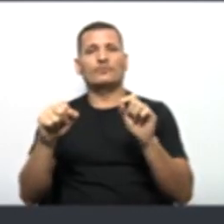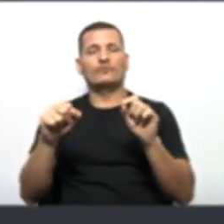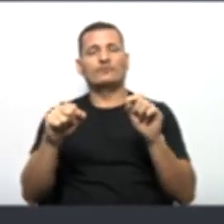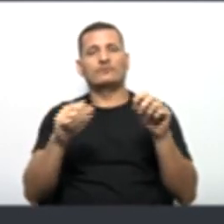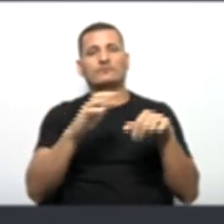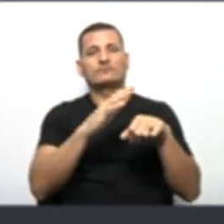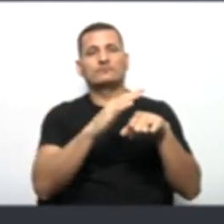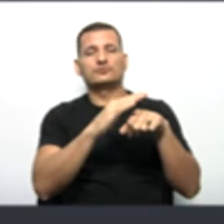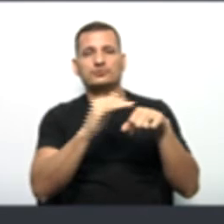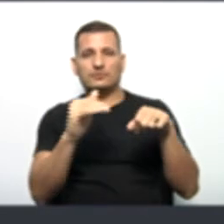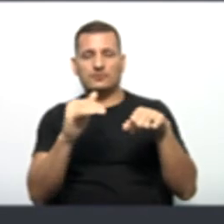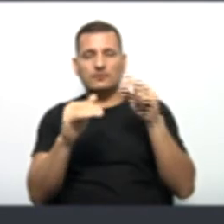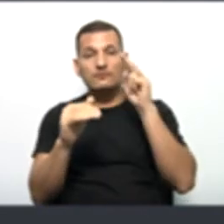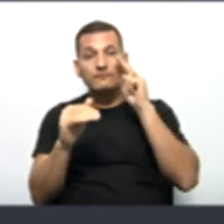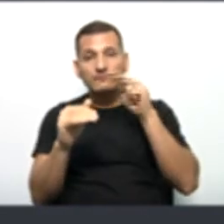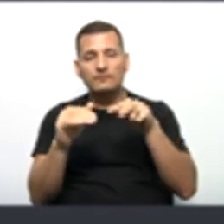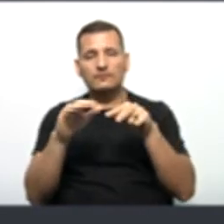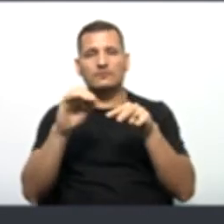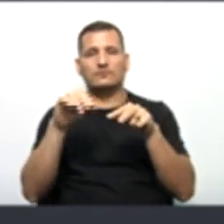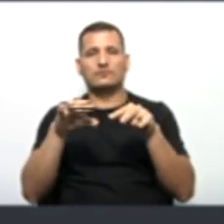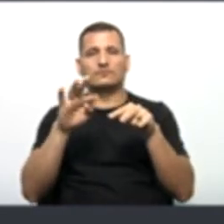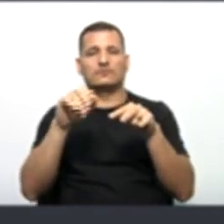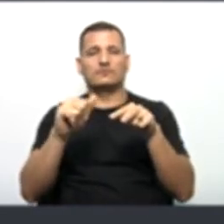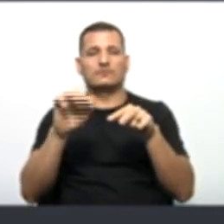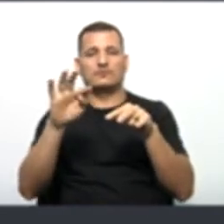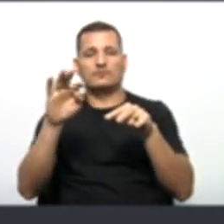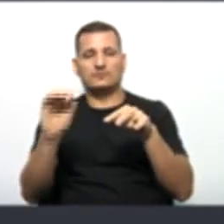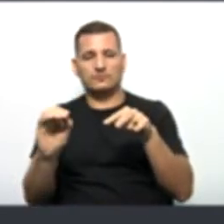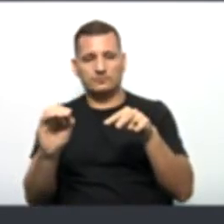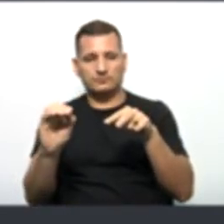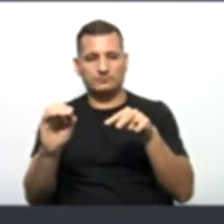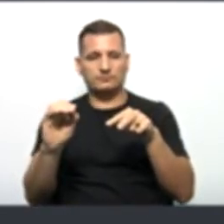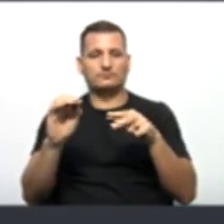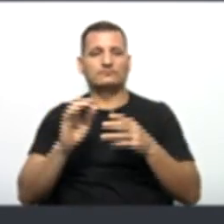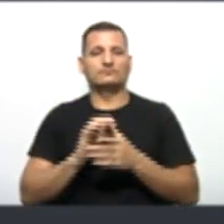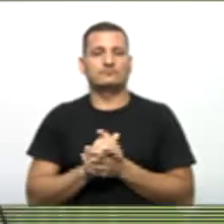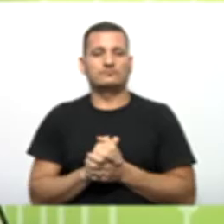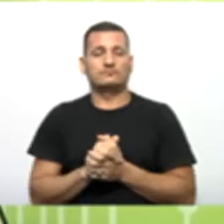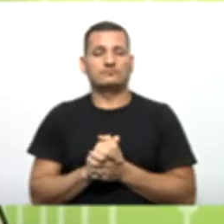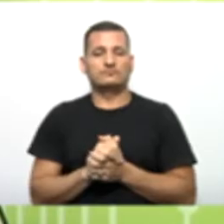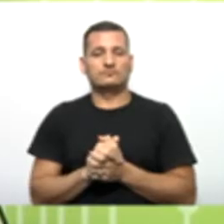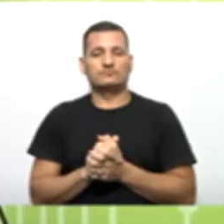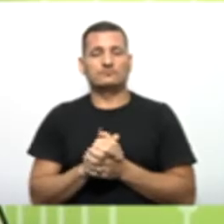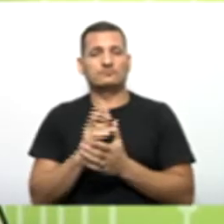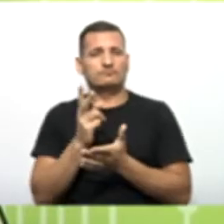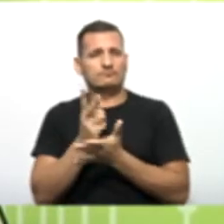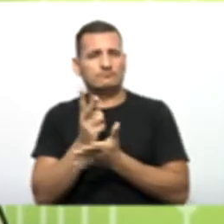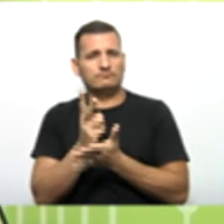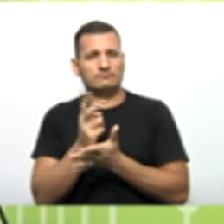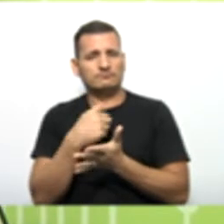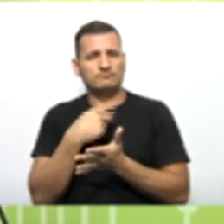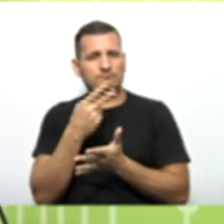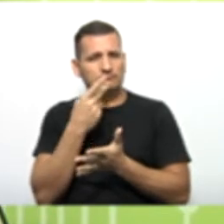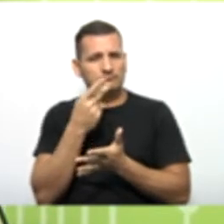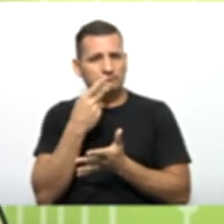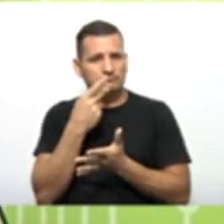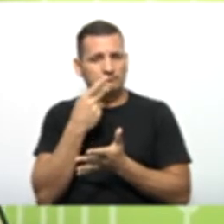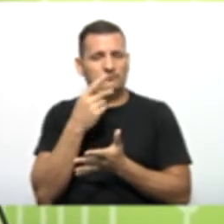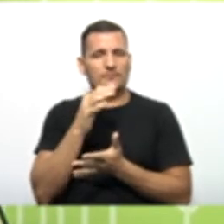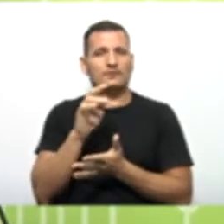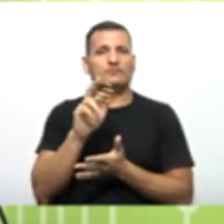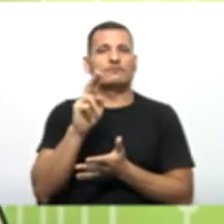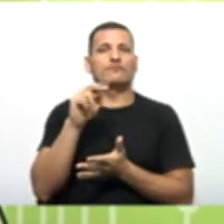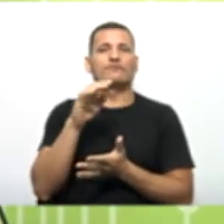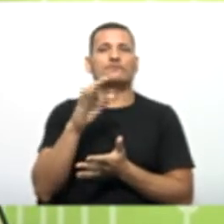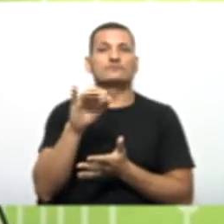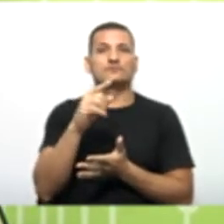contatos que tá lá no arquivo ponto pai toda vez que eu falar função é porque ele